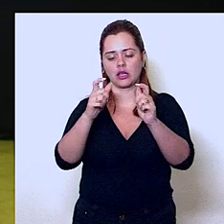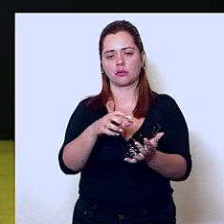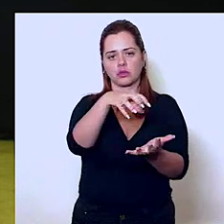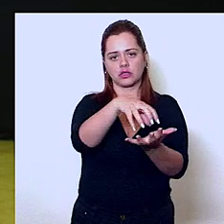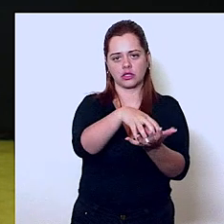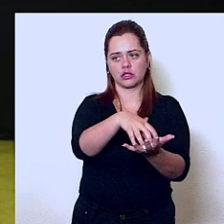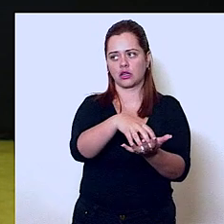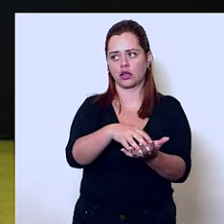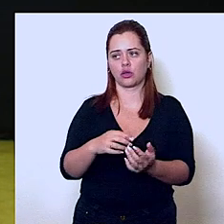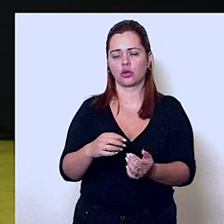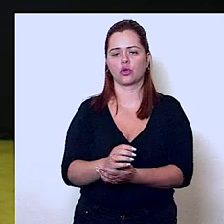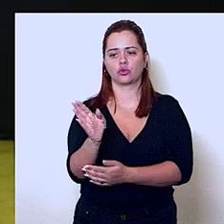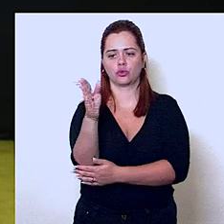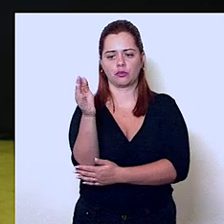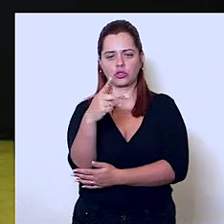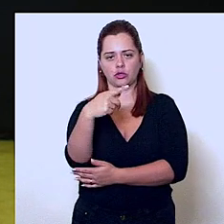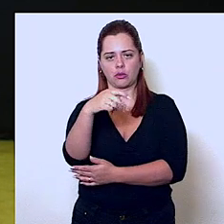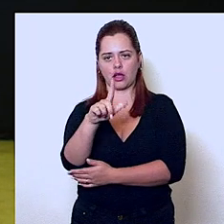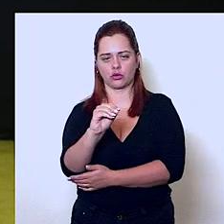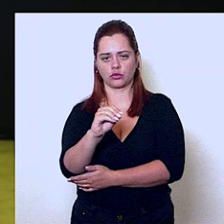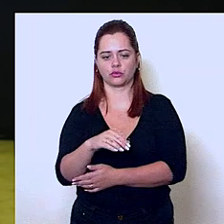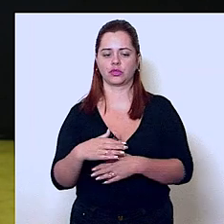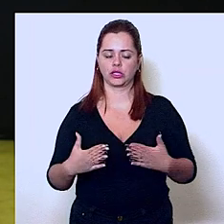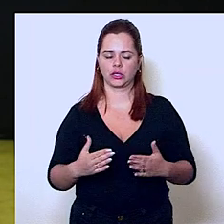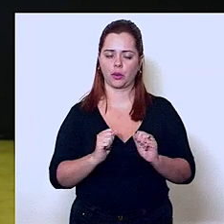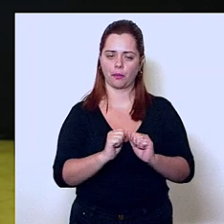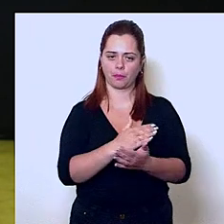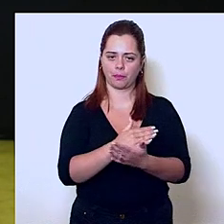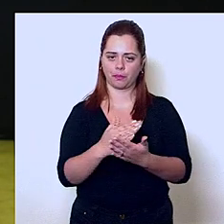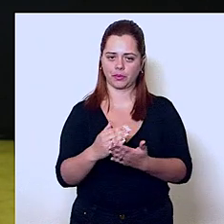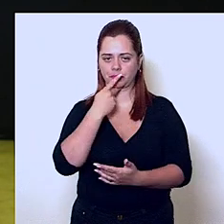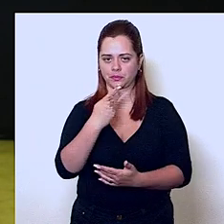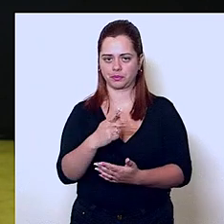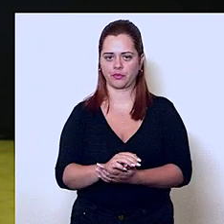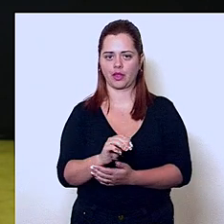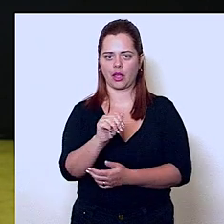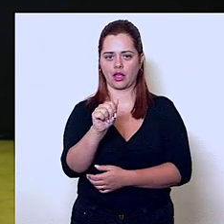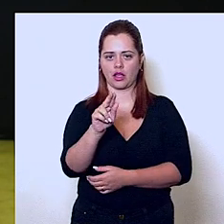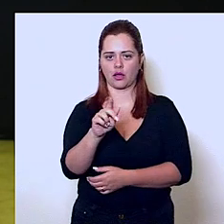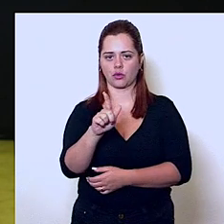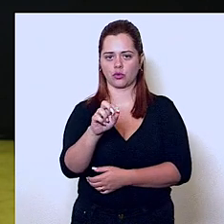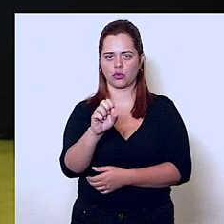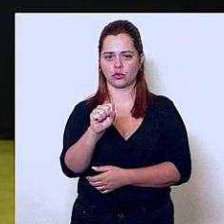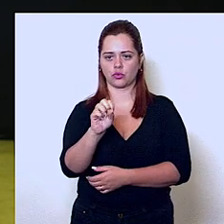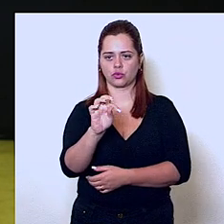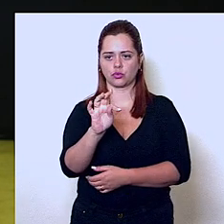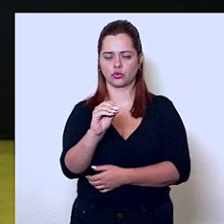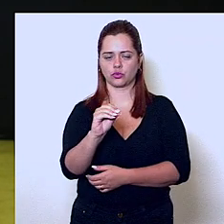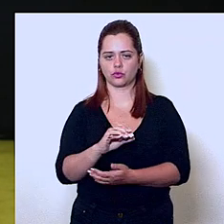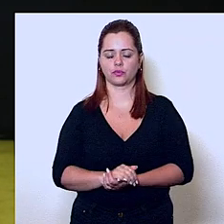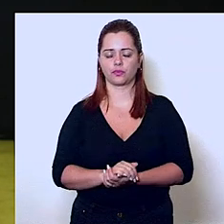embaixador Paulo Tarso. Então, Augusto, por favor. Muito obrigado, embaixadora Márcia Loureiro. Agradecer o